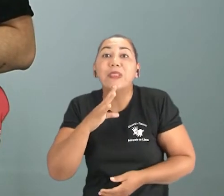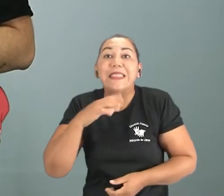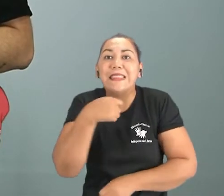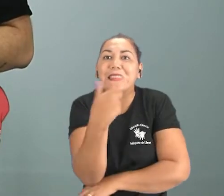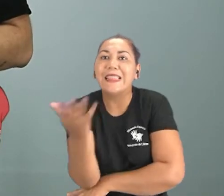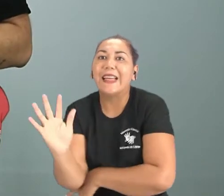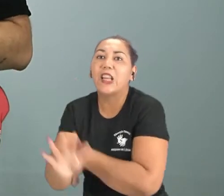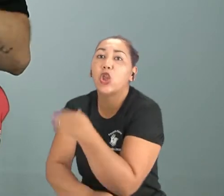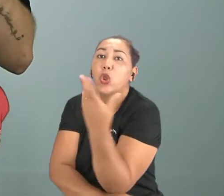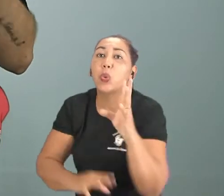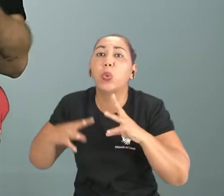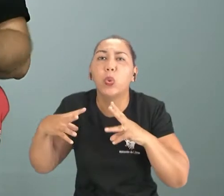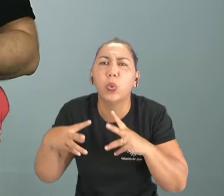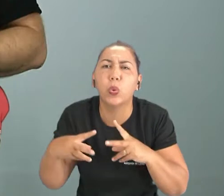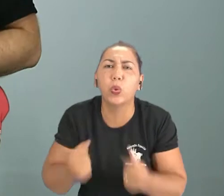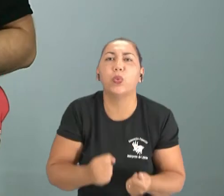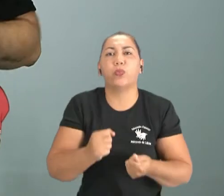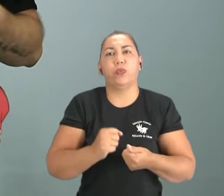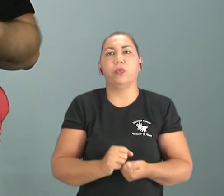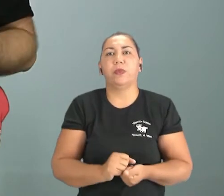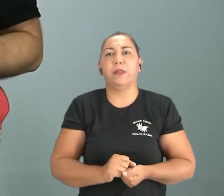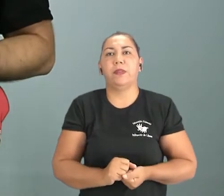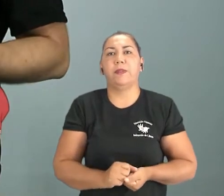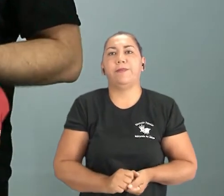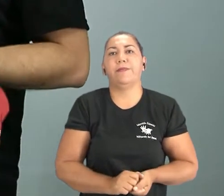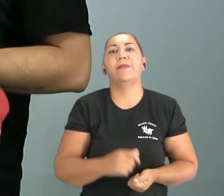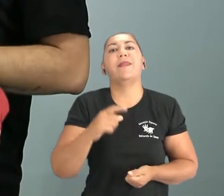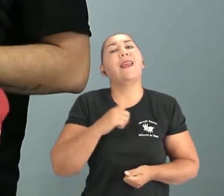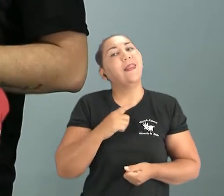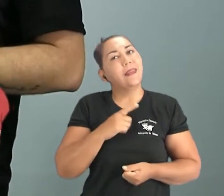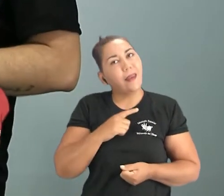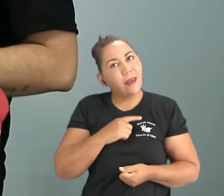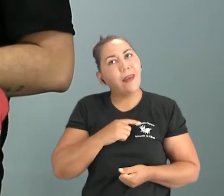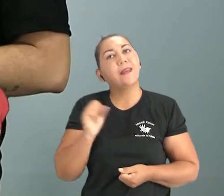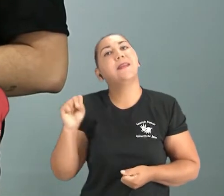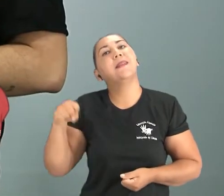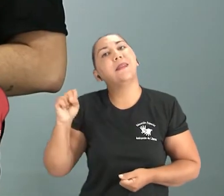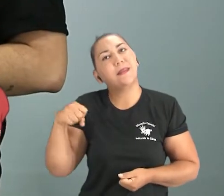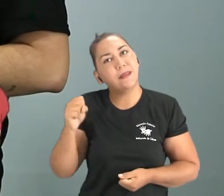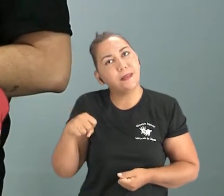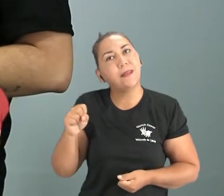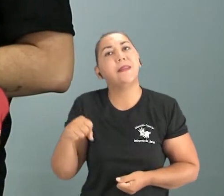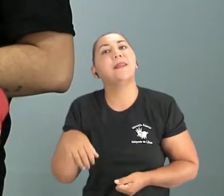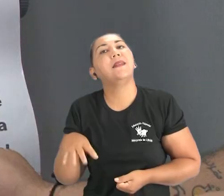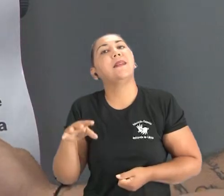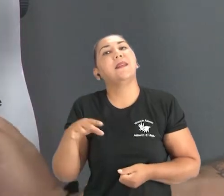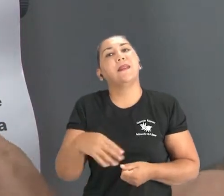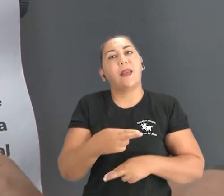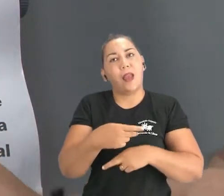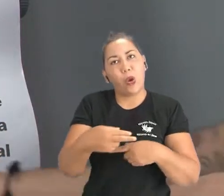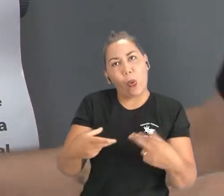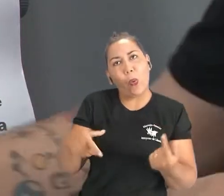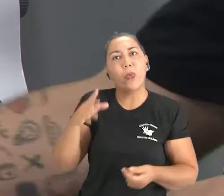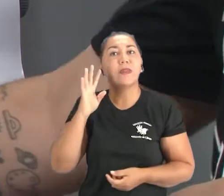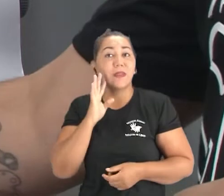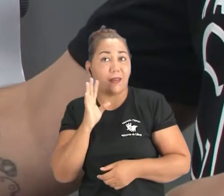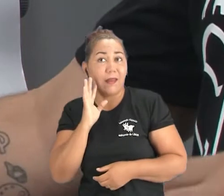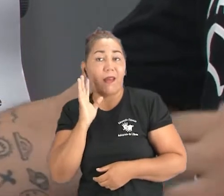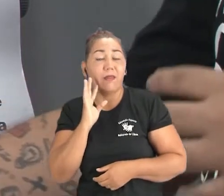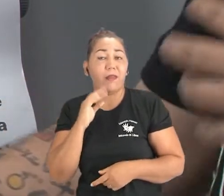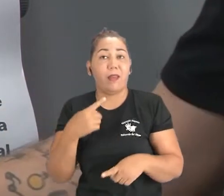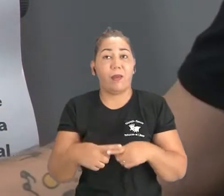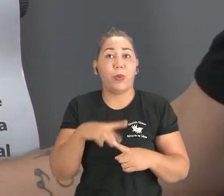tudo certo então ele teve sim a parte interessante a o que que acontece a ele as ervas